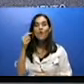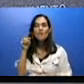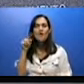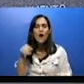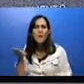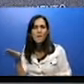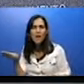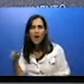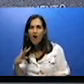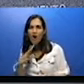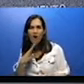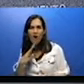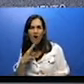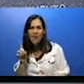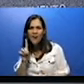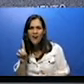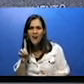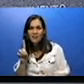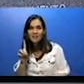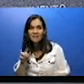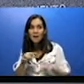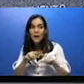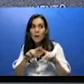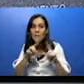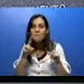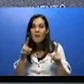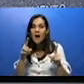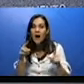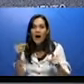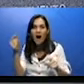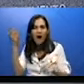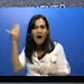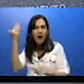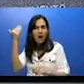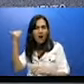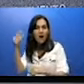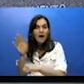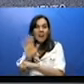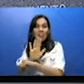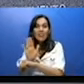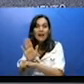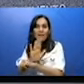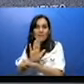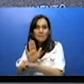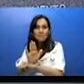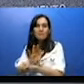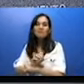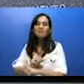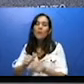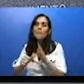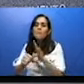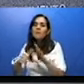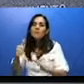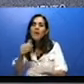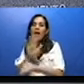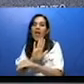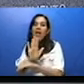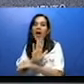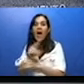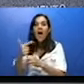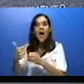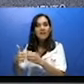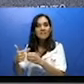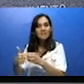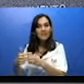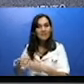pequenininho não conhece mas aqui é o antigo cinema é o primeiro se nemo tá olha